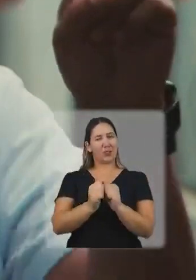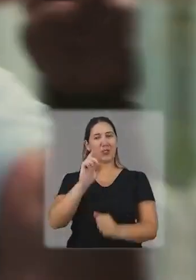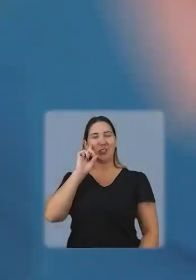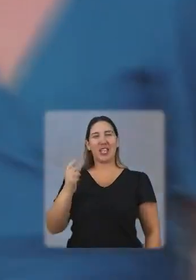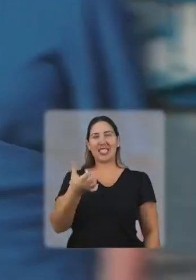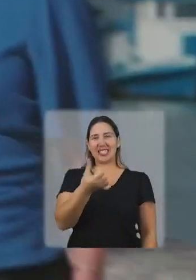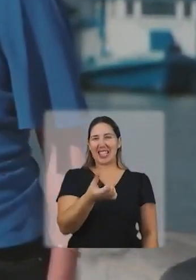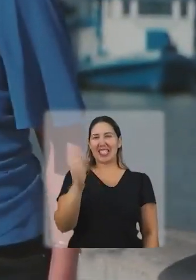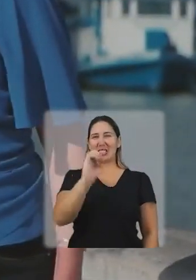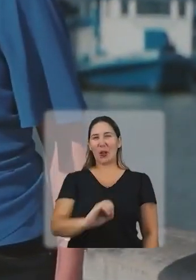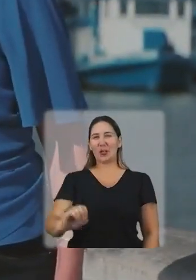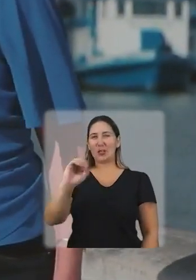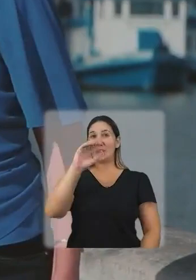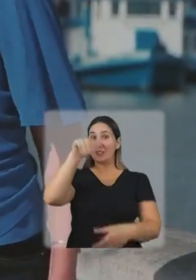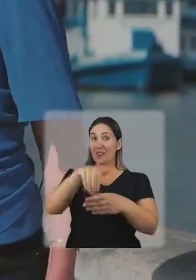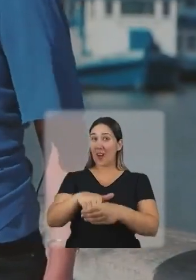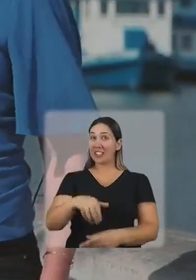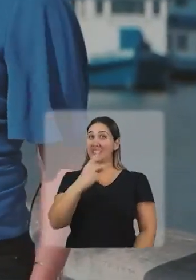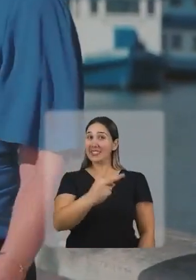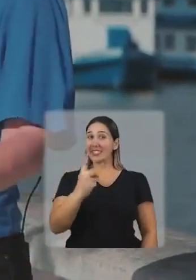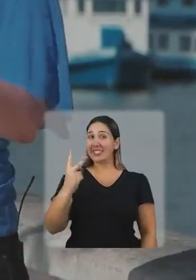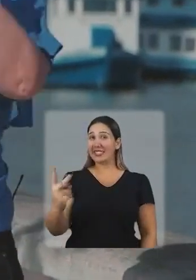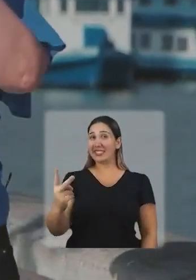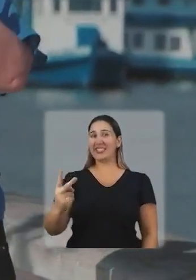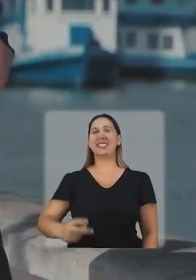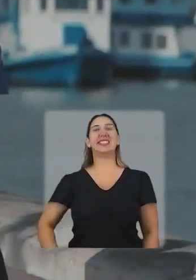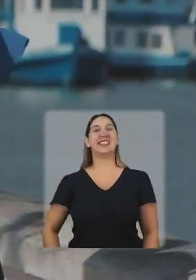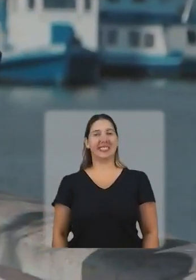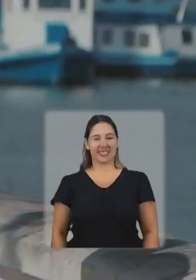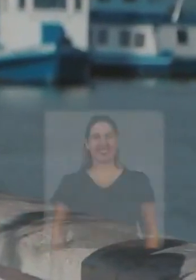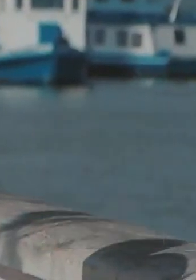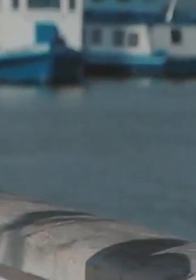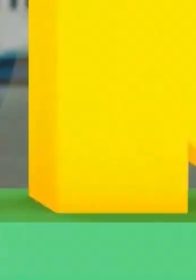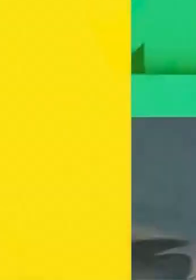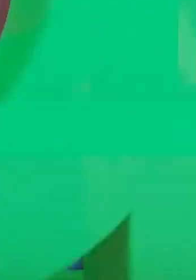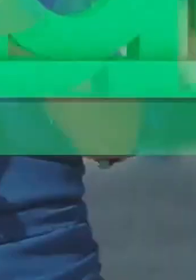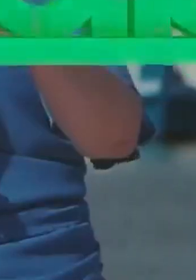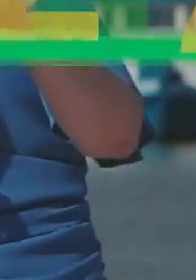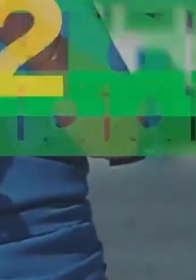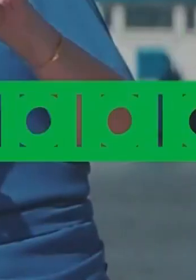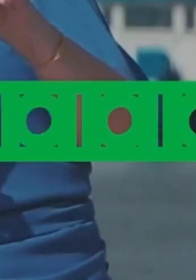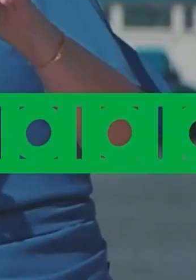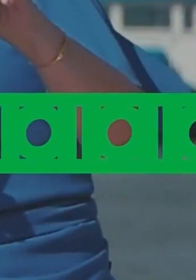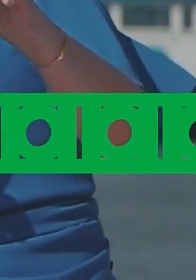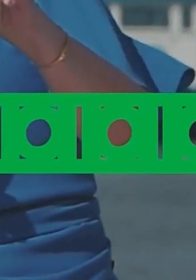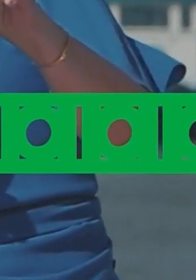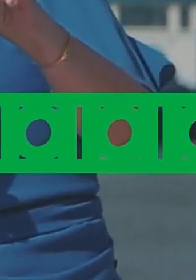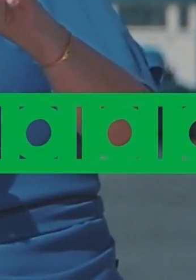Vamos juntos! No dia 6 de outubro, vote 22!